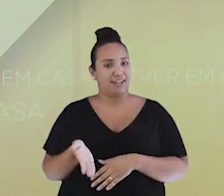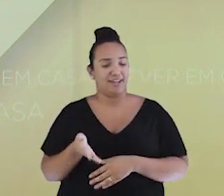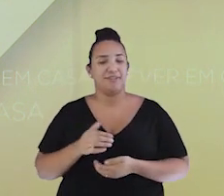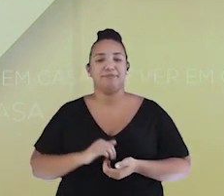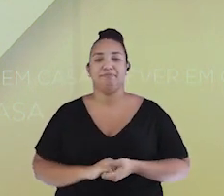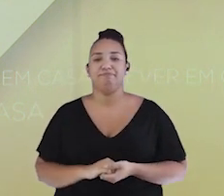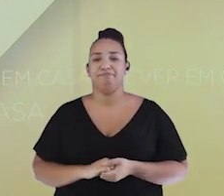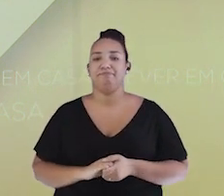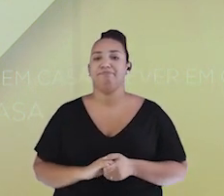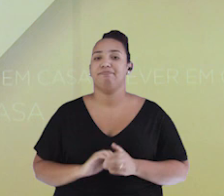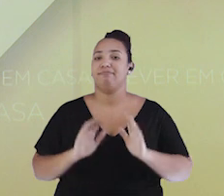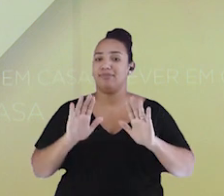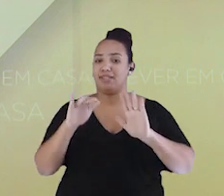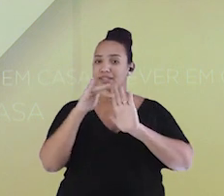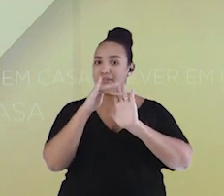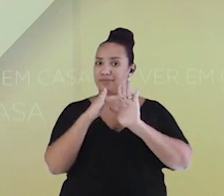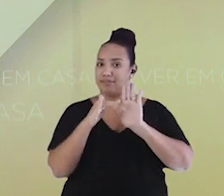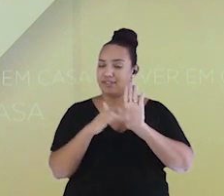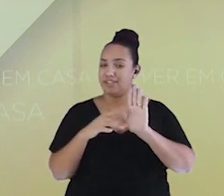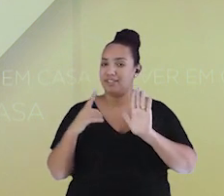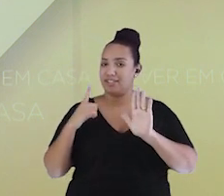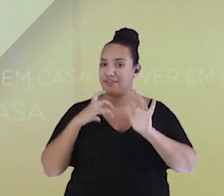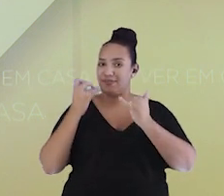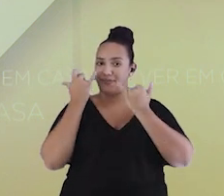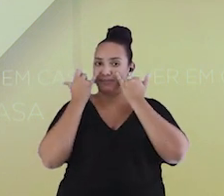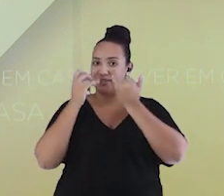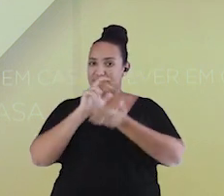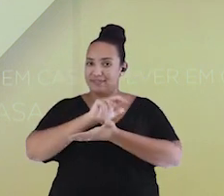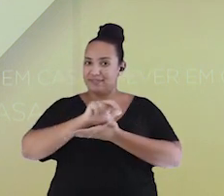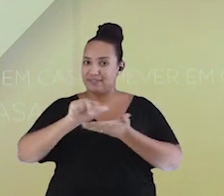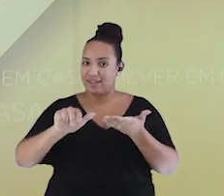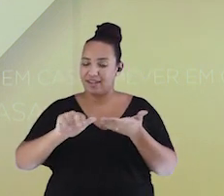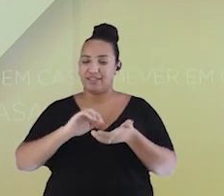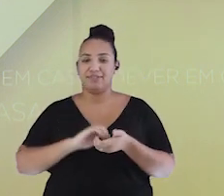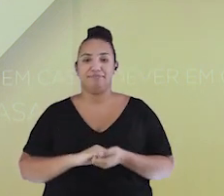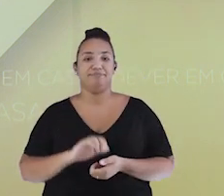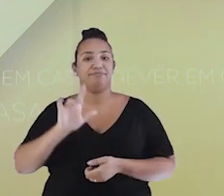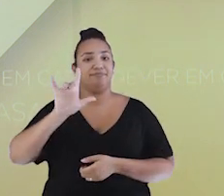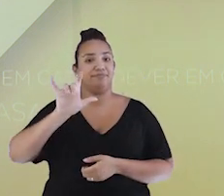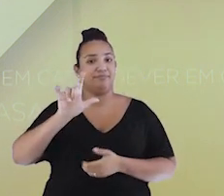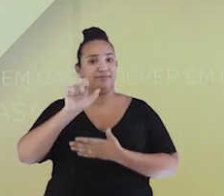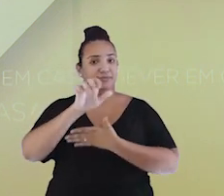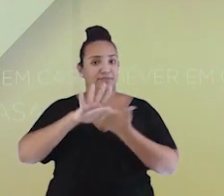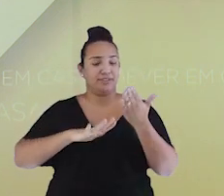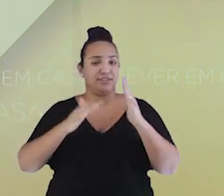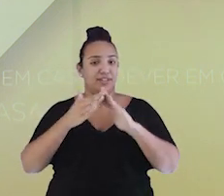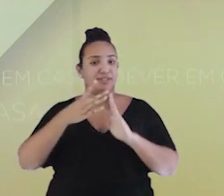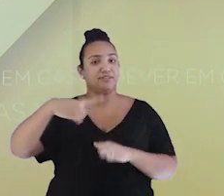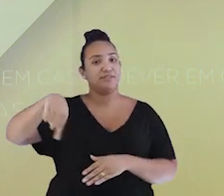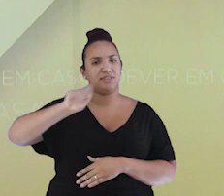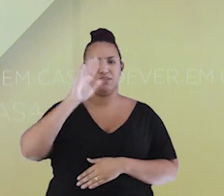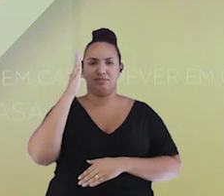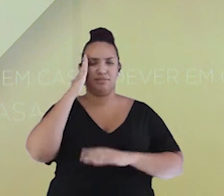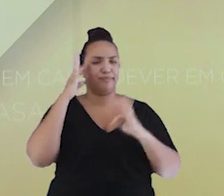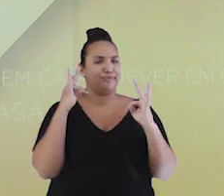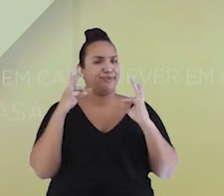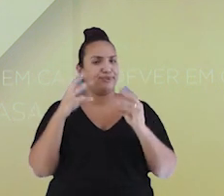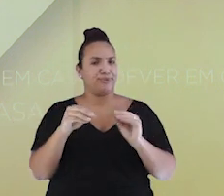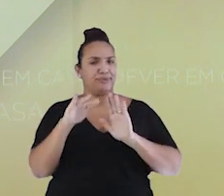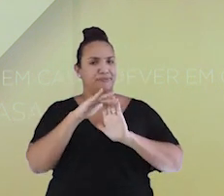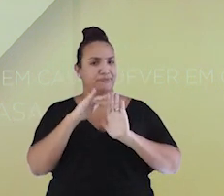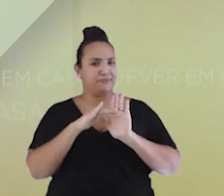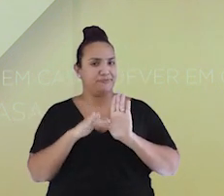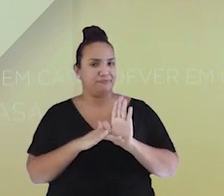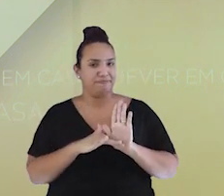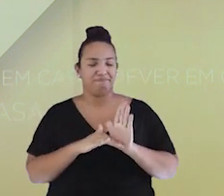@deveremcasa_na-tv. É isso, turma. Nossa aula vai ficando por aqui, mas nossa programação está recheada, viu?